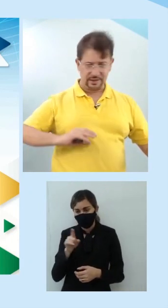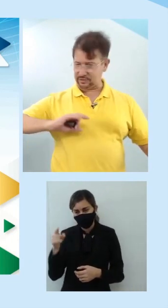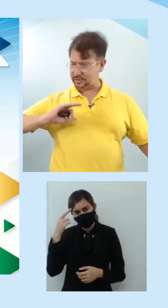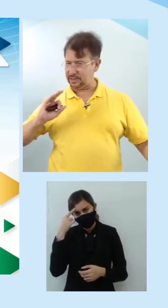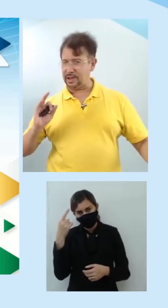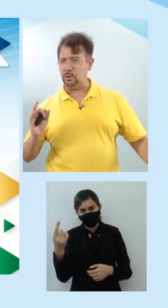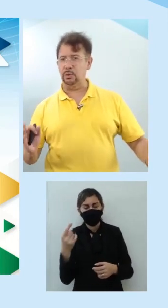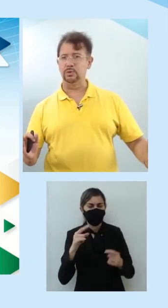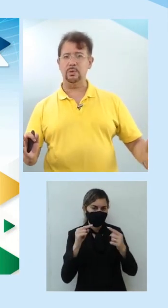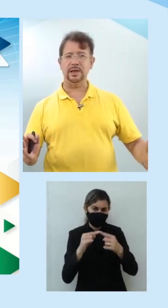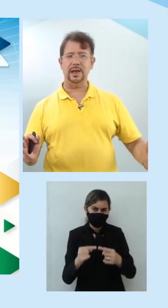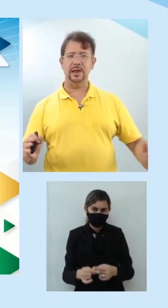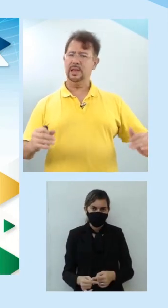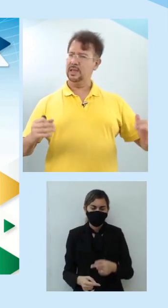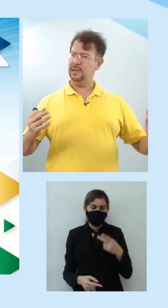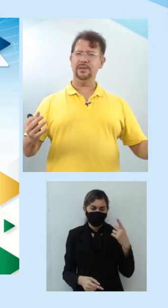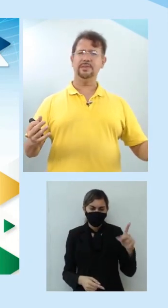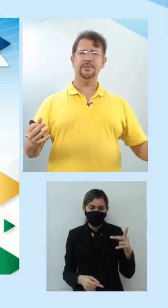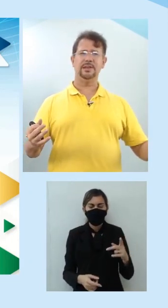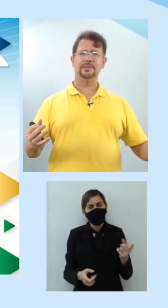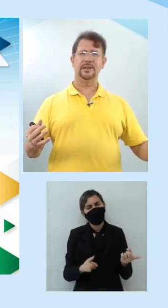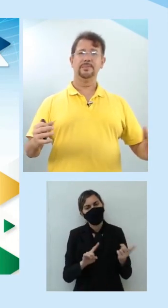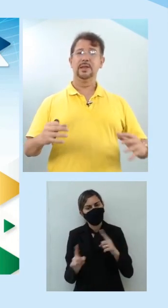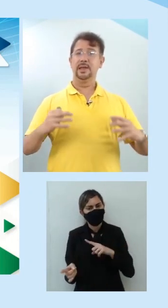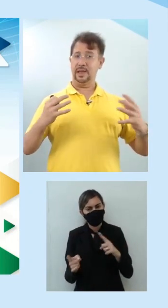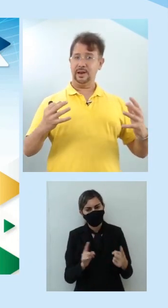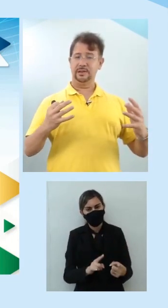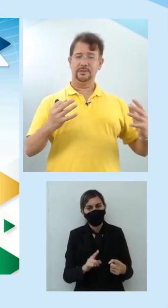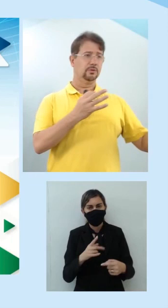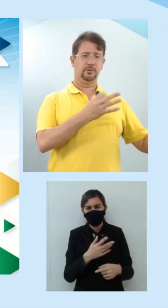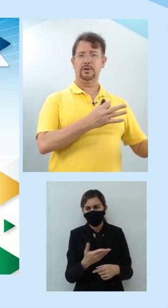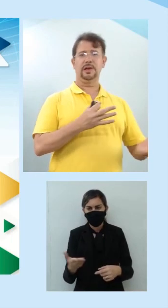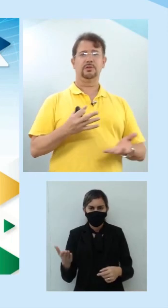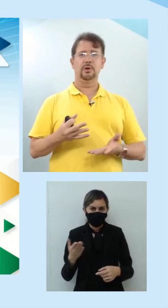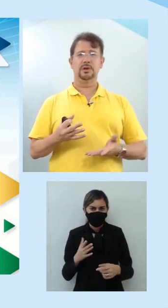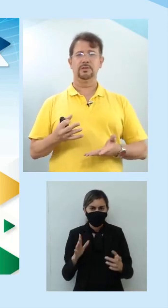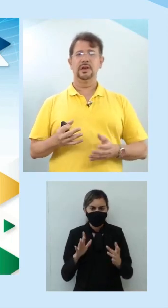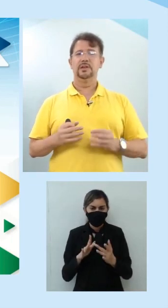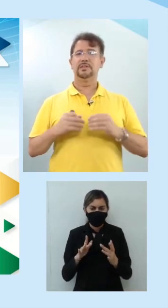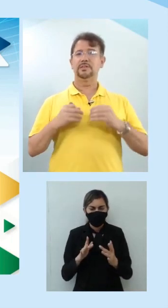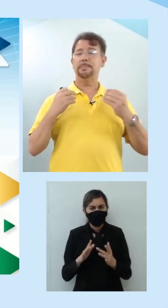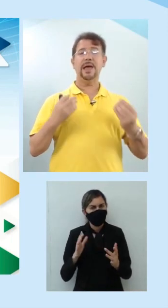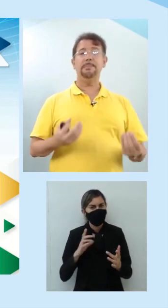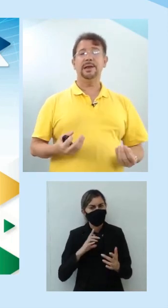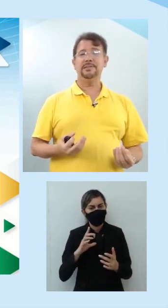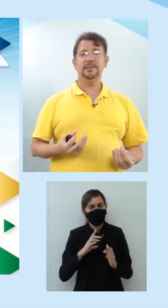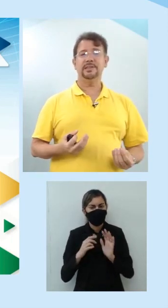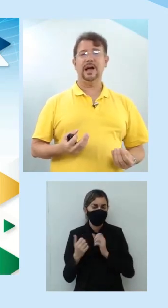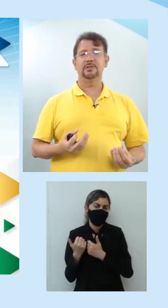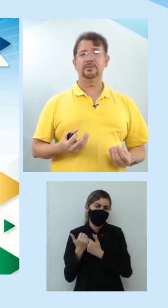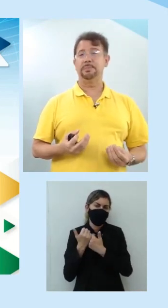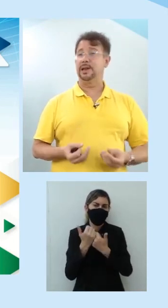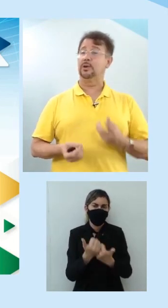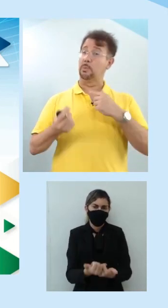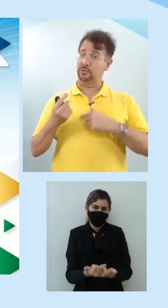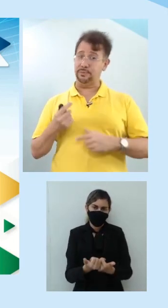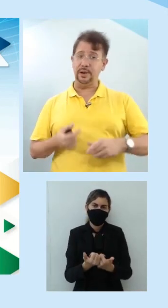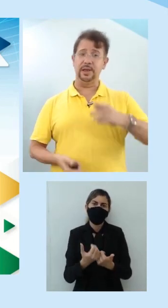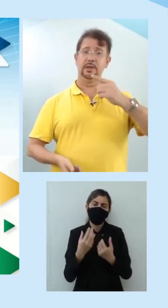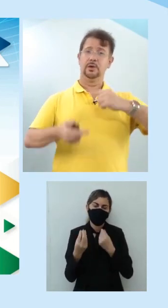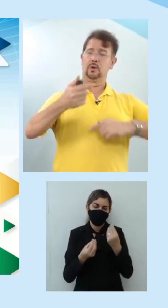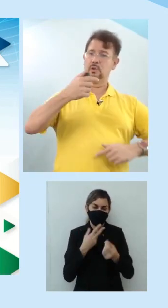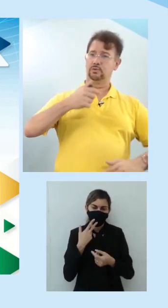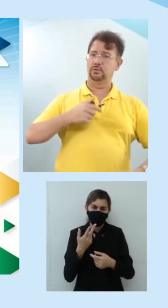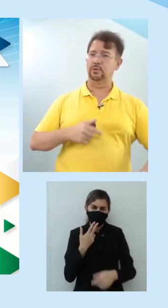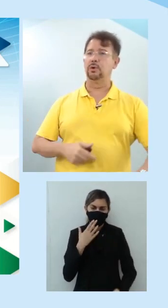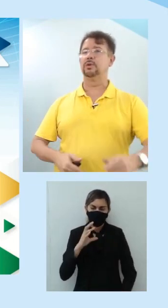ideia está de acordo com aquela e vice-versa. Eles, os conectores, são representados pela, como eu já